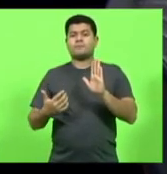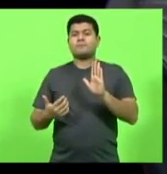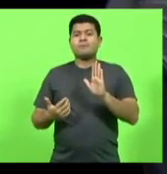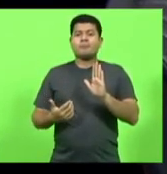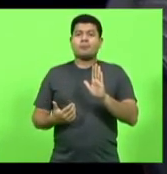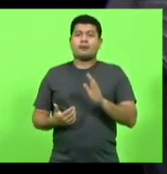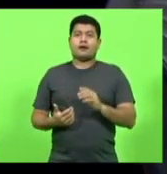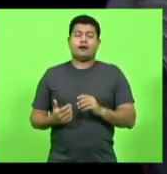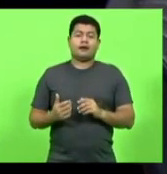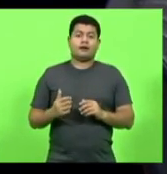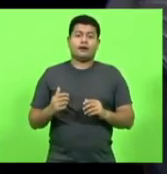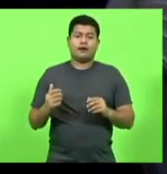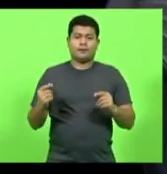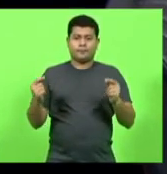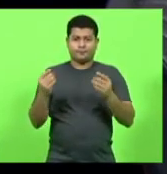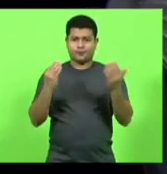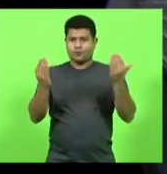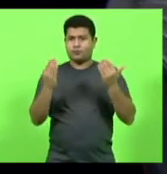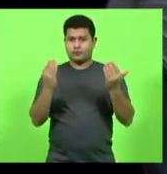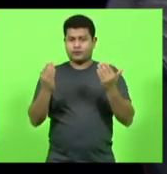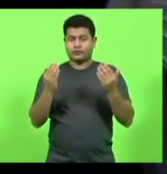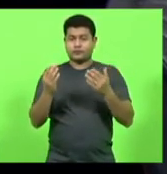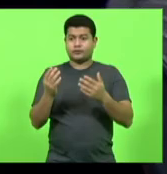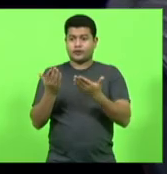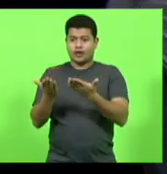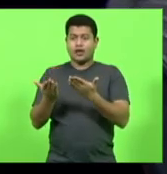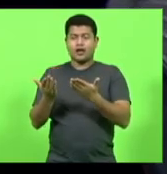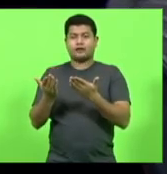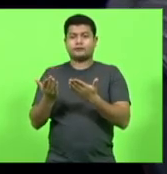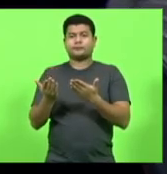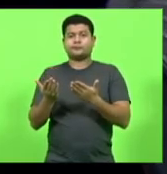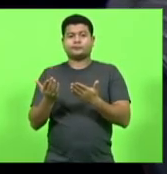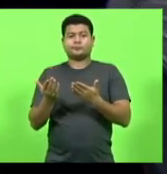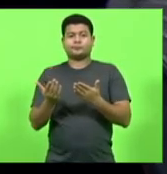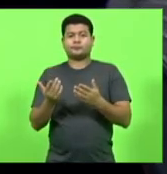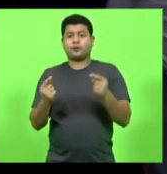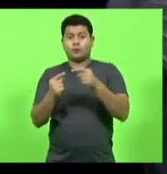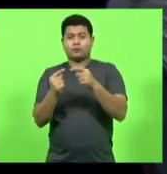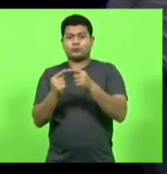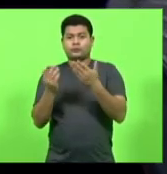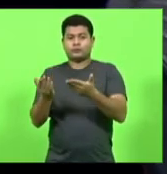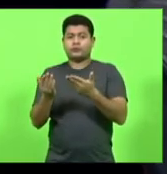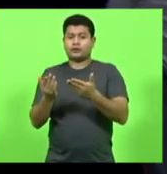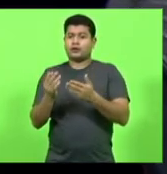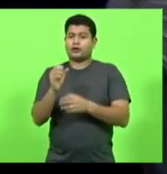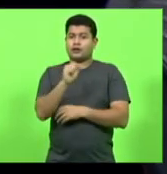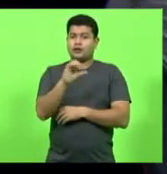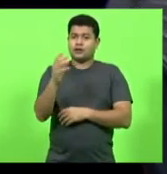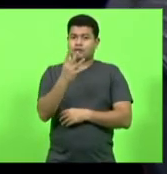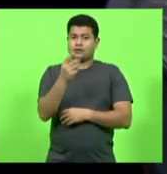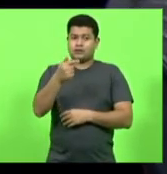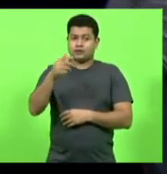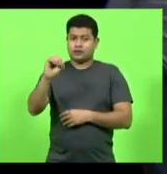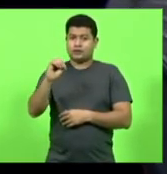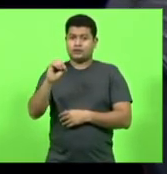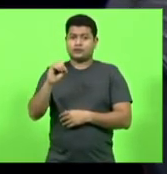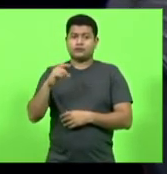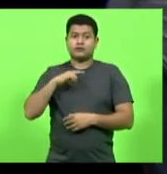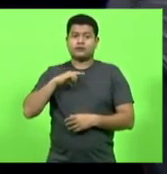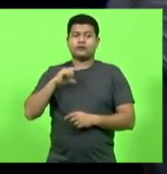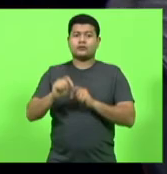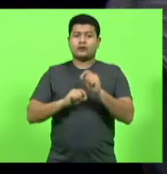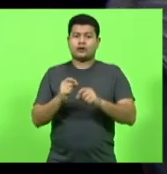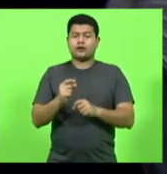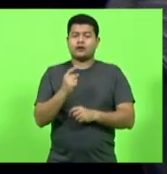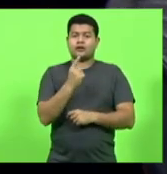Em relação a 470, nós tínhamos uma previsão de 112 milhões, foi reduzido